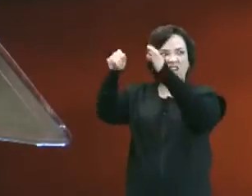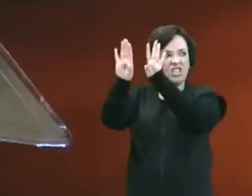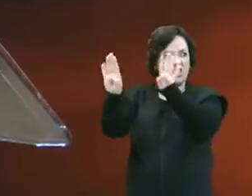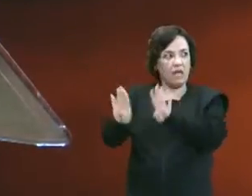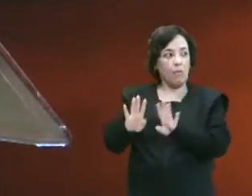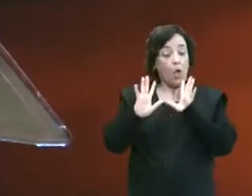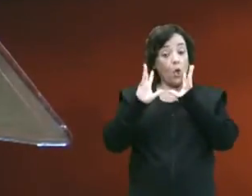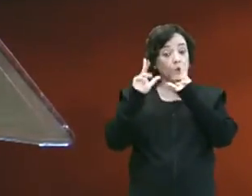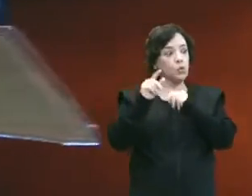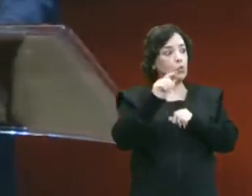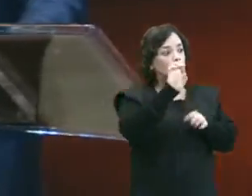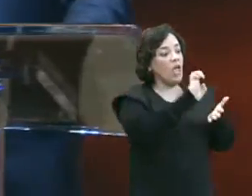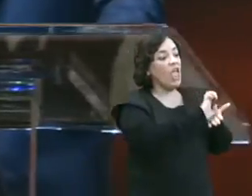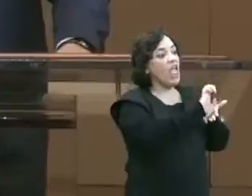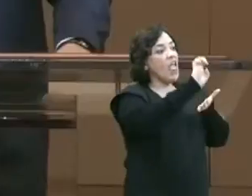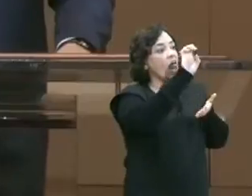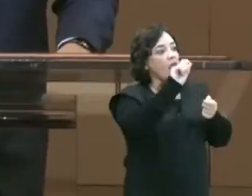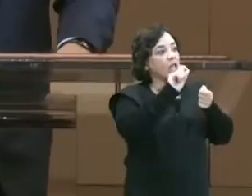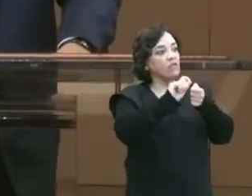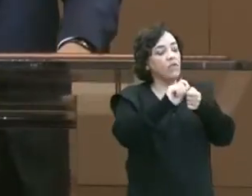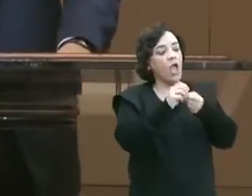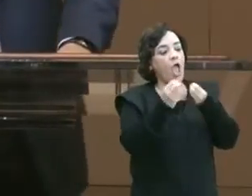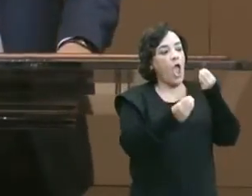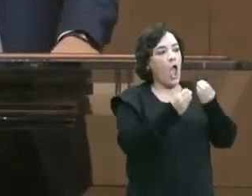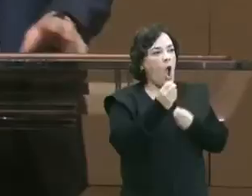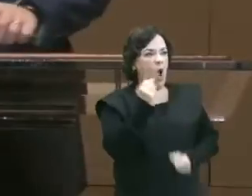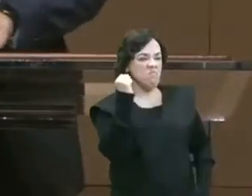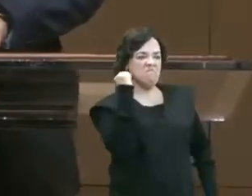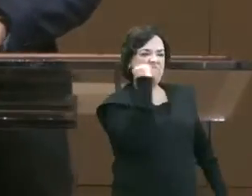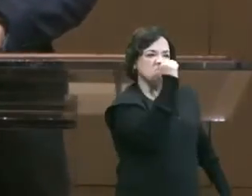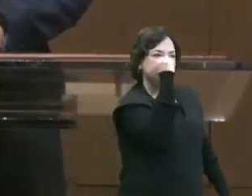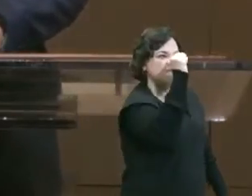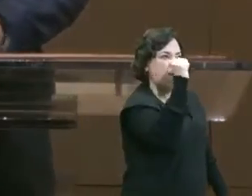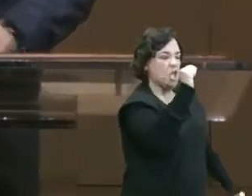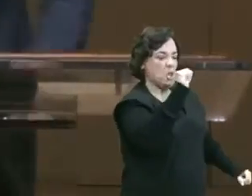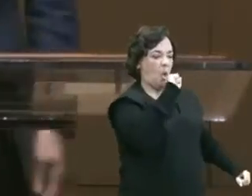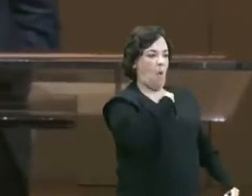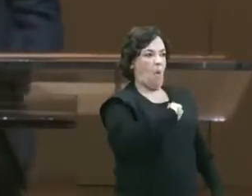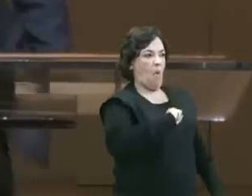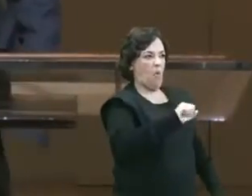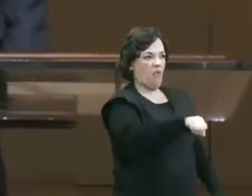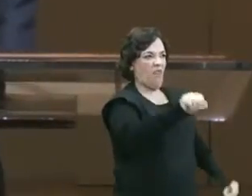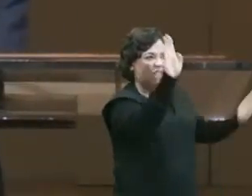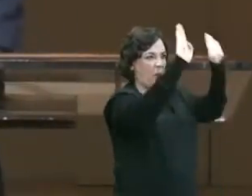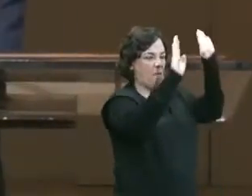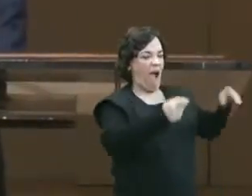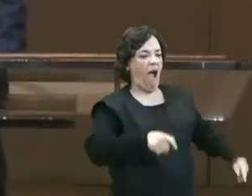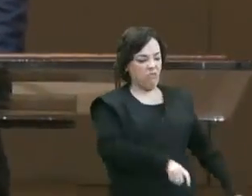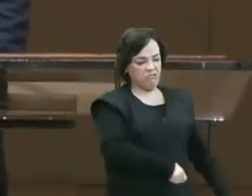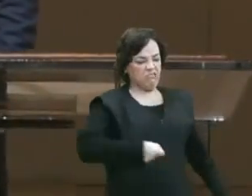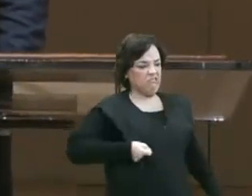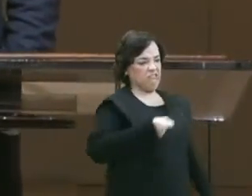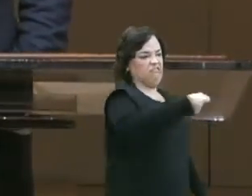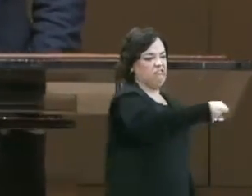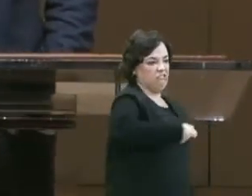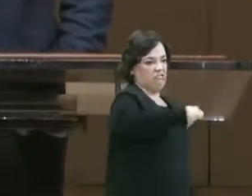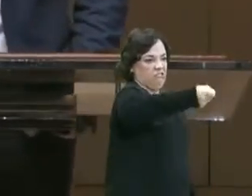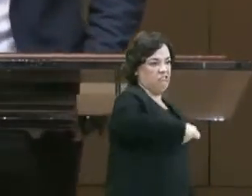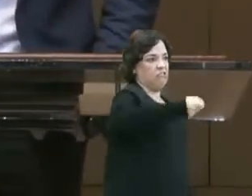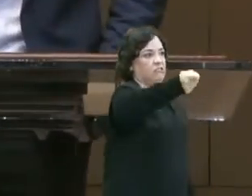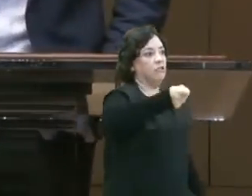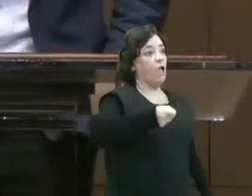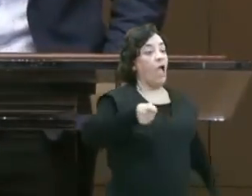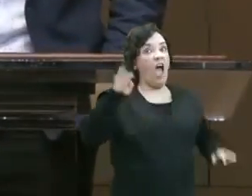tinha feito, e como havia matado todos aqueles profetas à espada. Por isso Jezabel mandou um